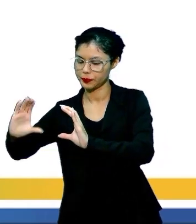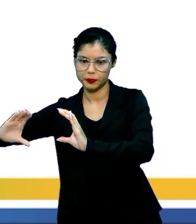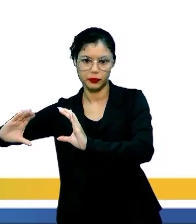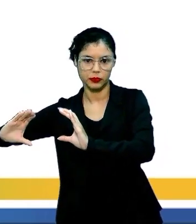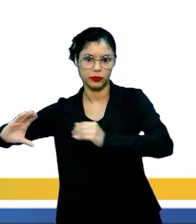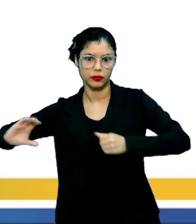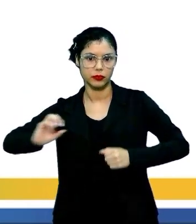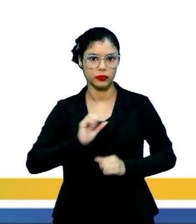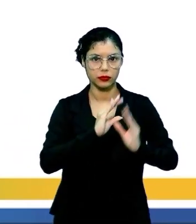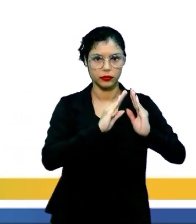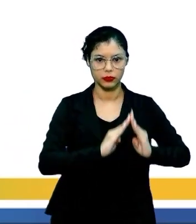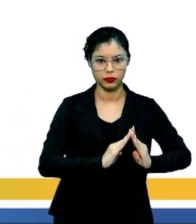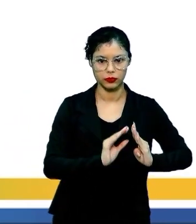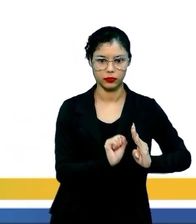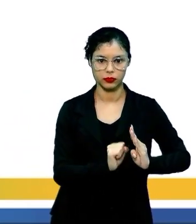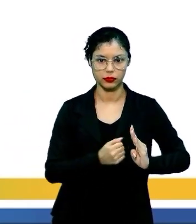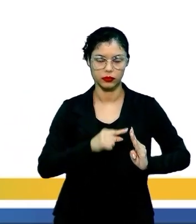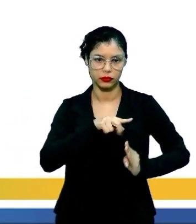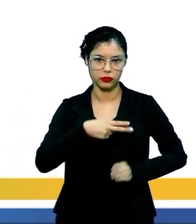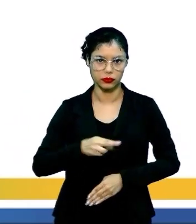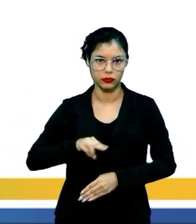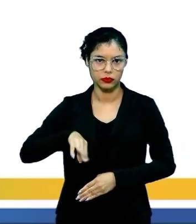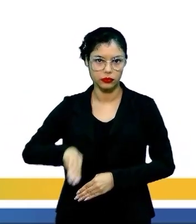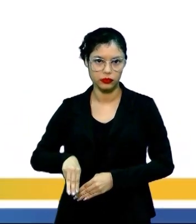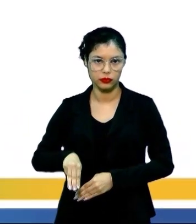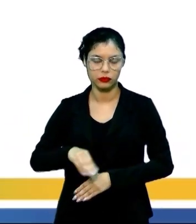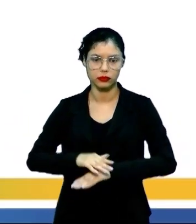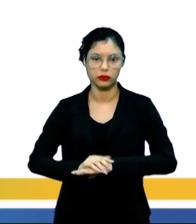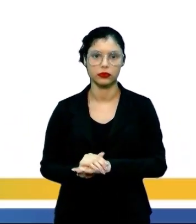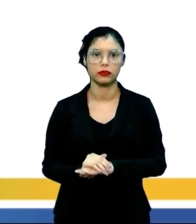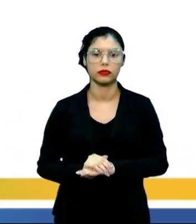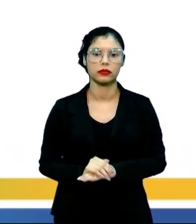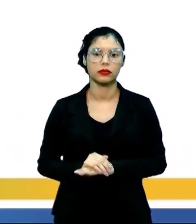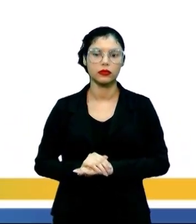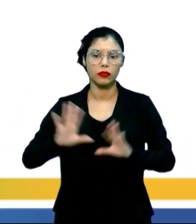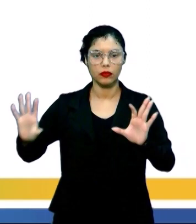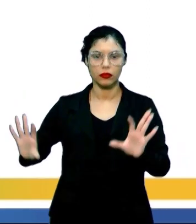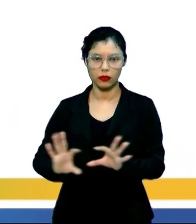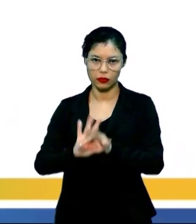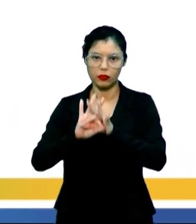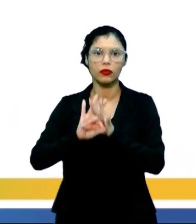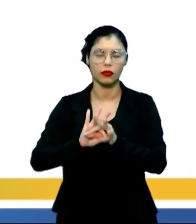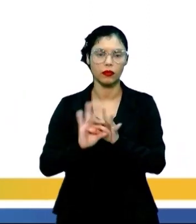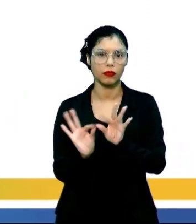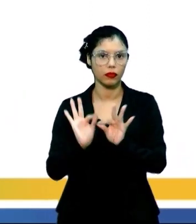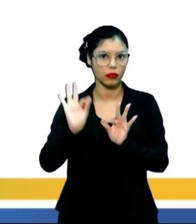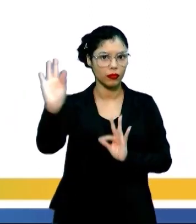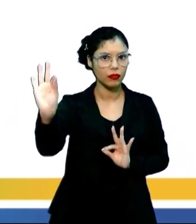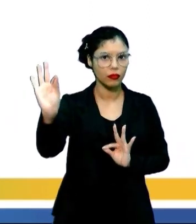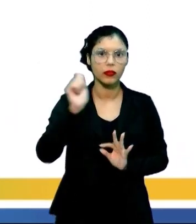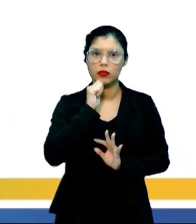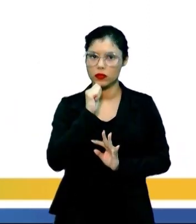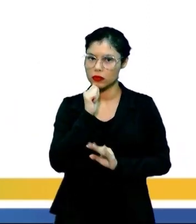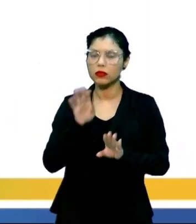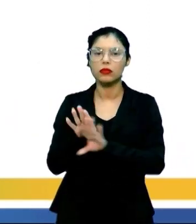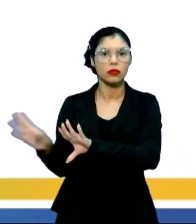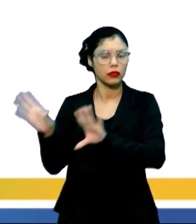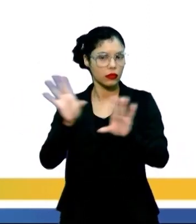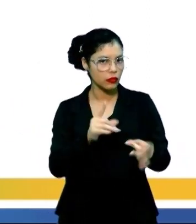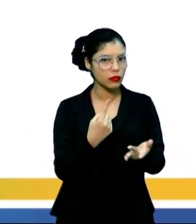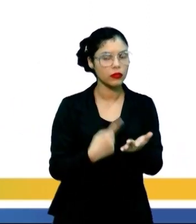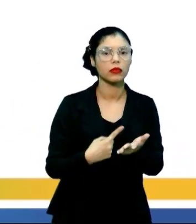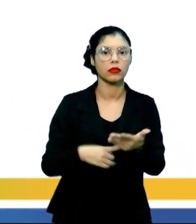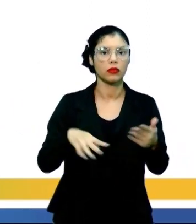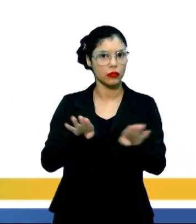resultado, fazendo o jogo de sinal, 3 metros. Ao se relacionar com a distância, a gente leva-se em